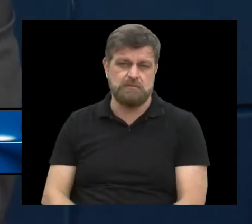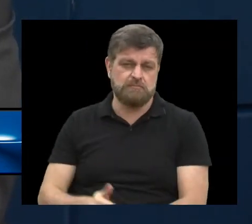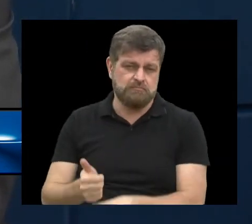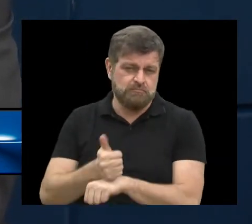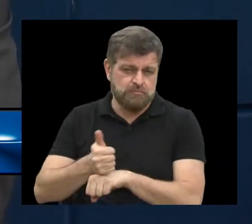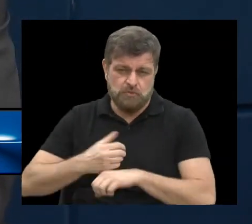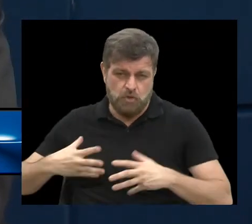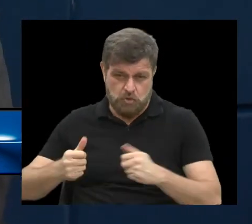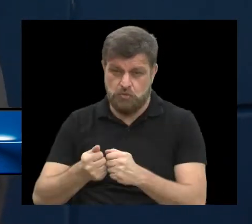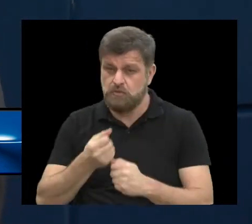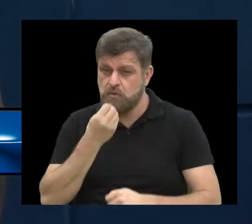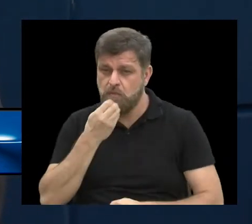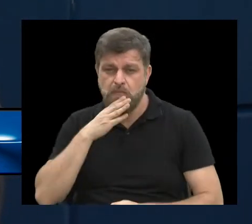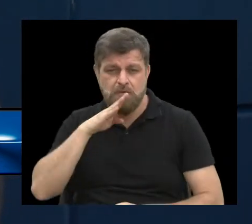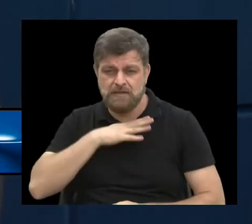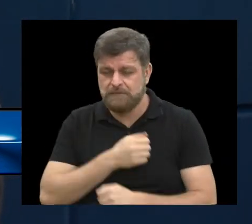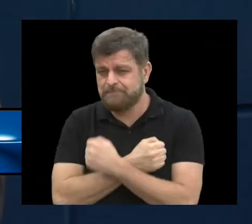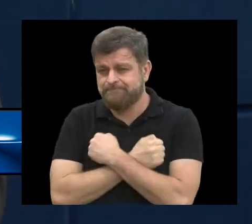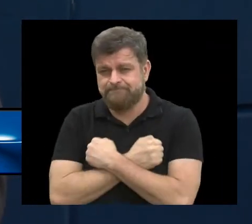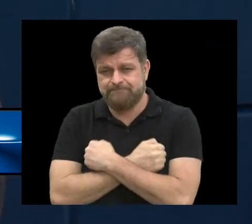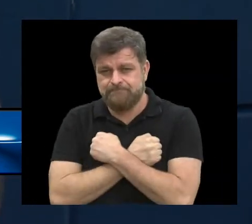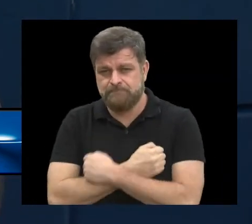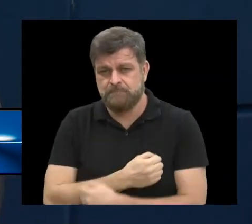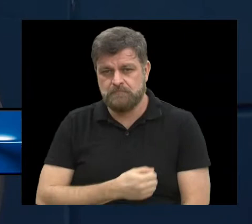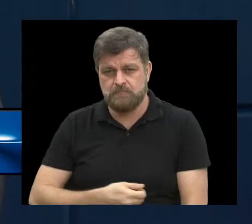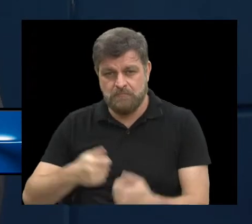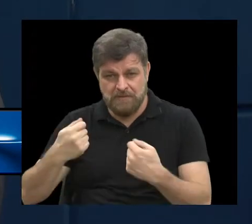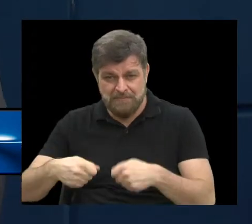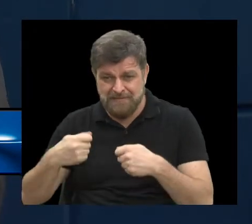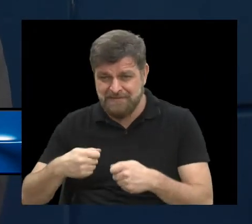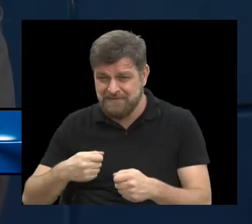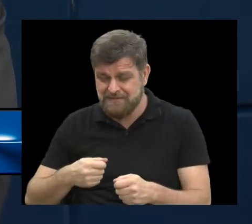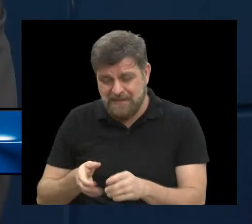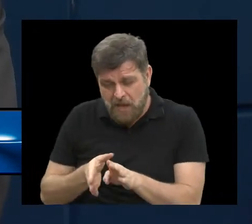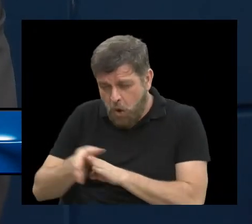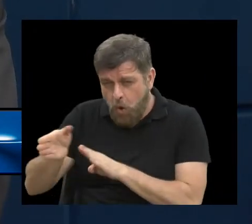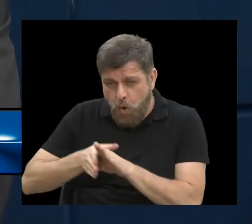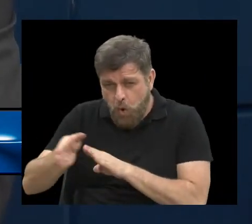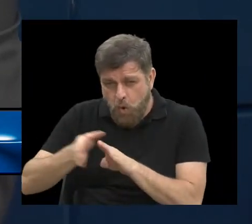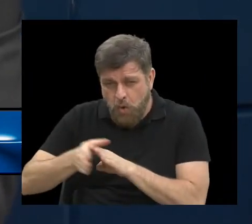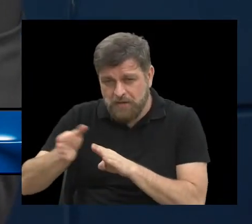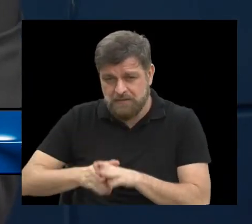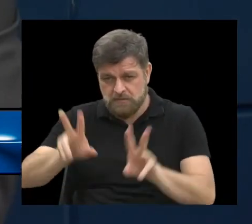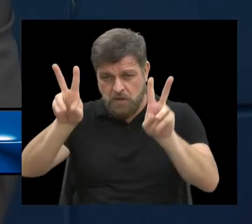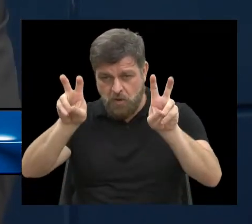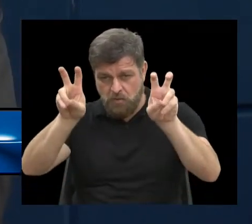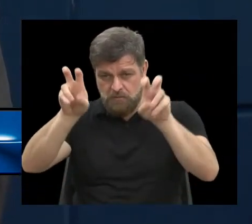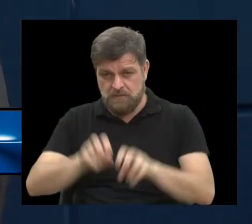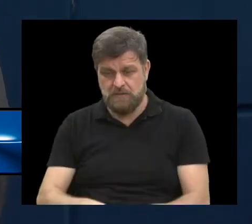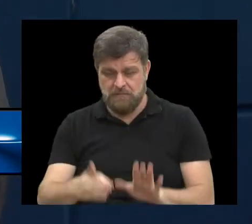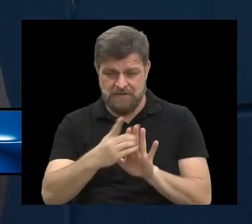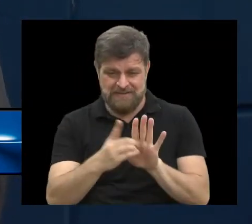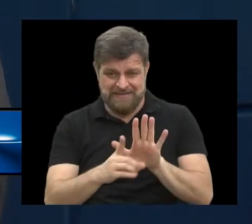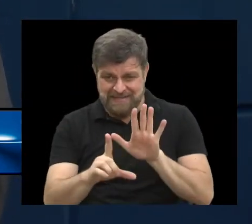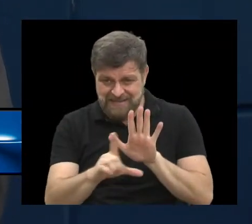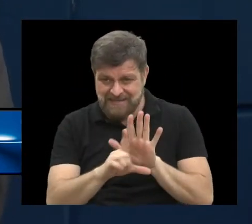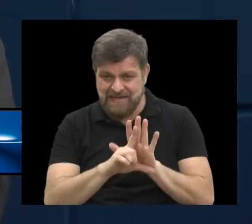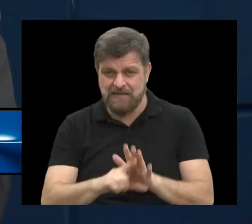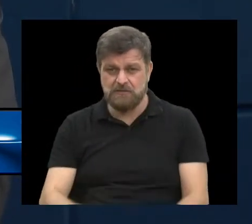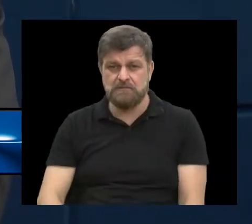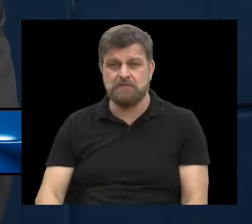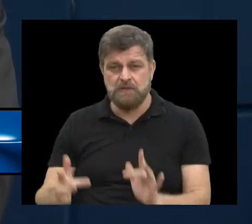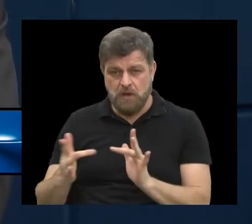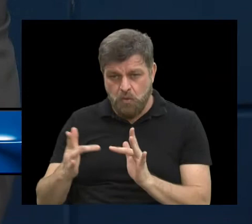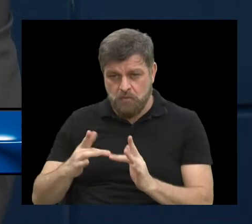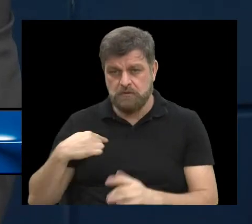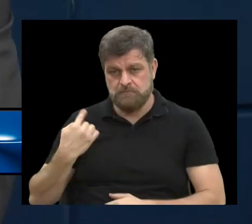tenham uma ótima tarde, um forte abraço. Se precisar de qualquer orientação referente a esses decretos, a essas leis, é só entrar em